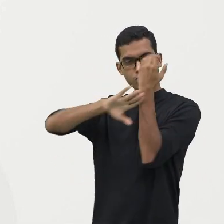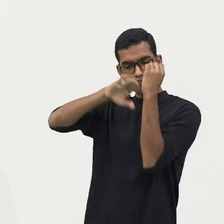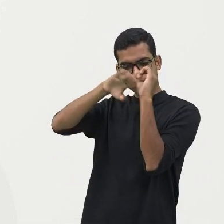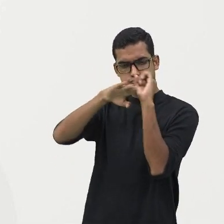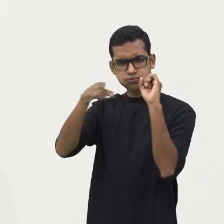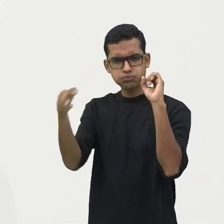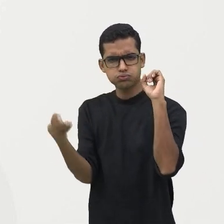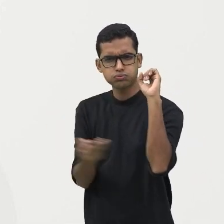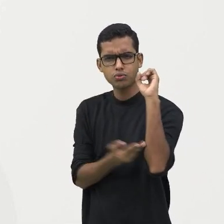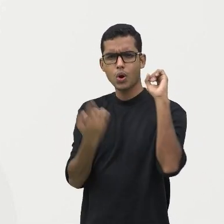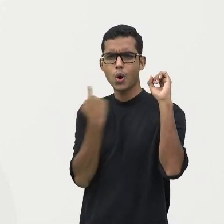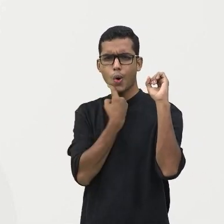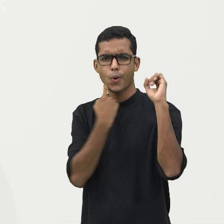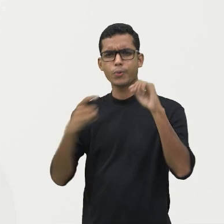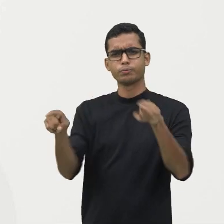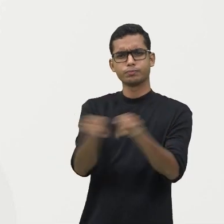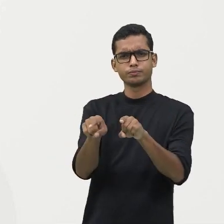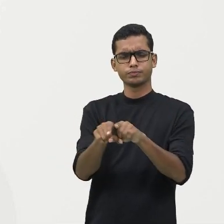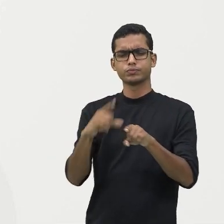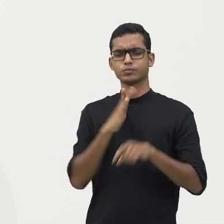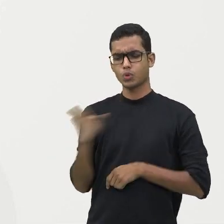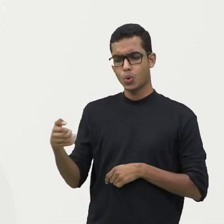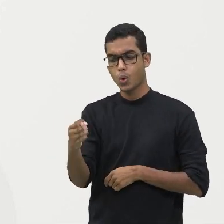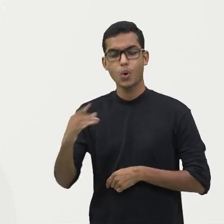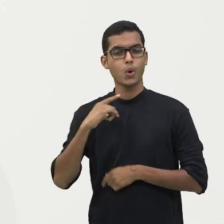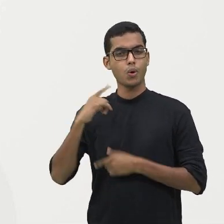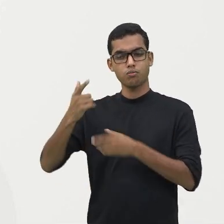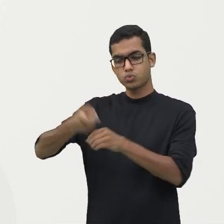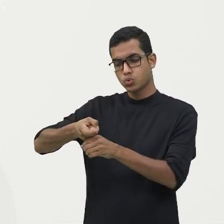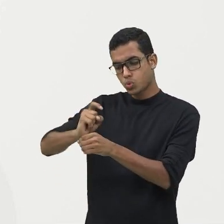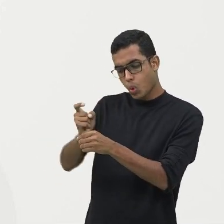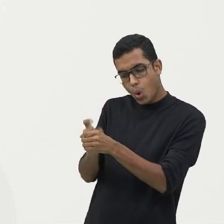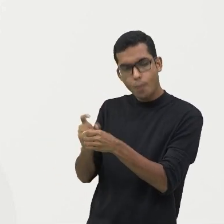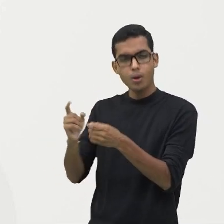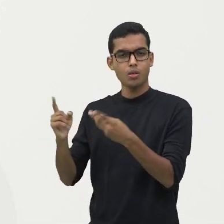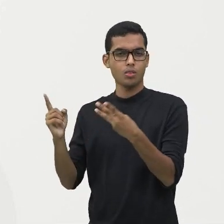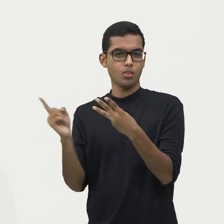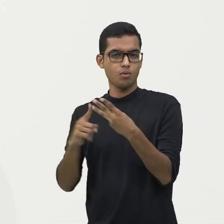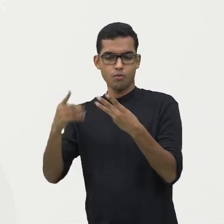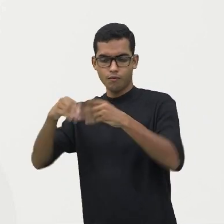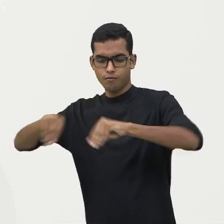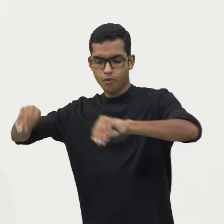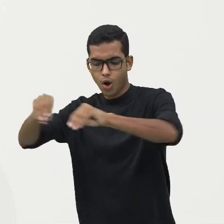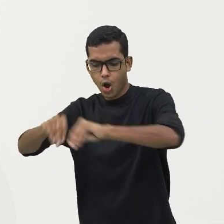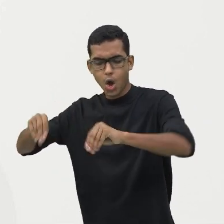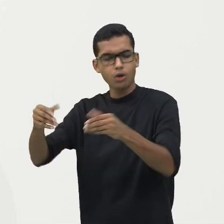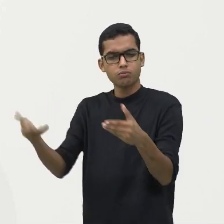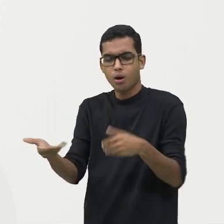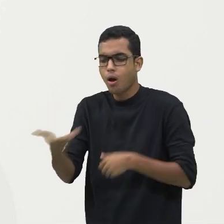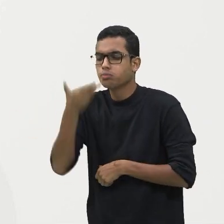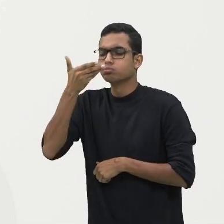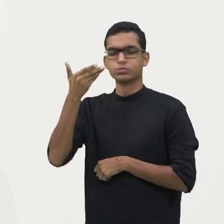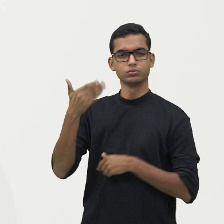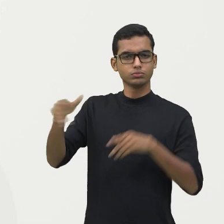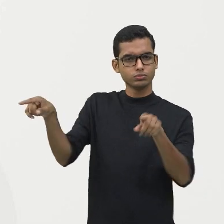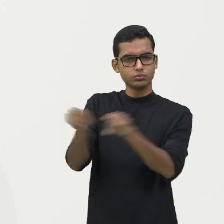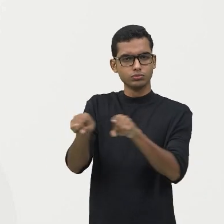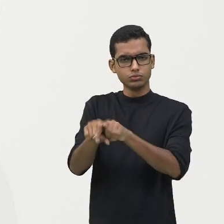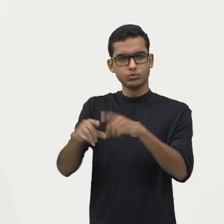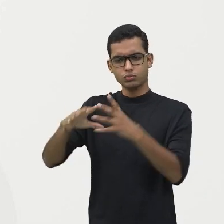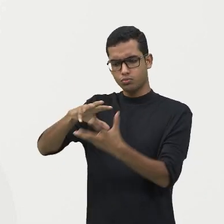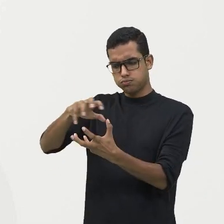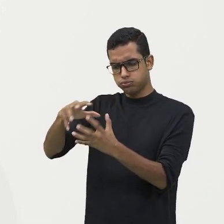lá no tucumã, né? Eles, então, são muito grandes. Eles são moléculas